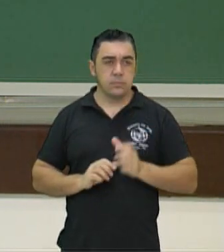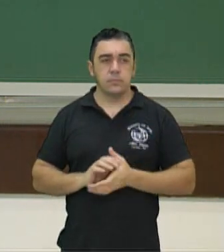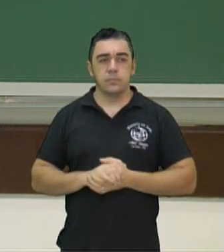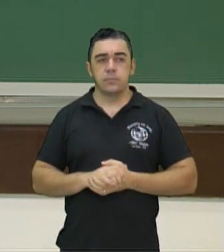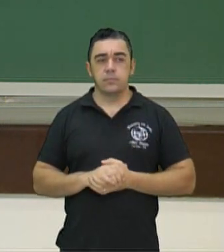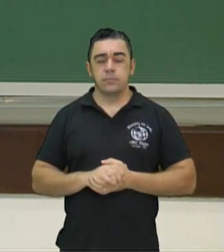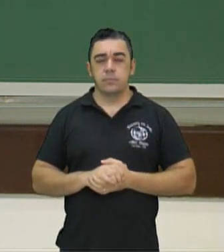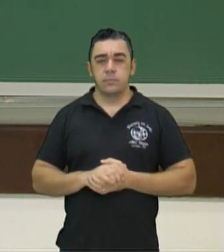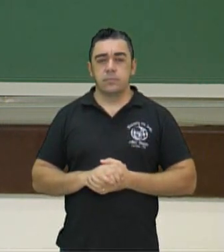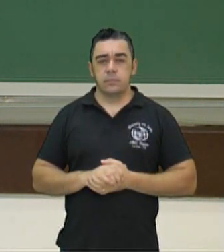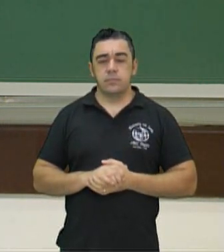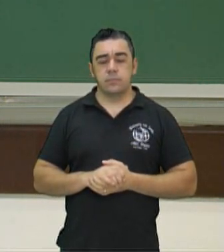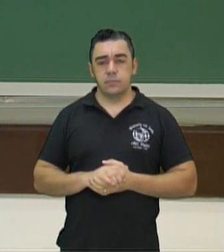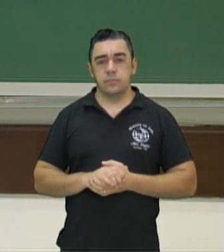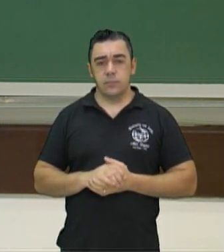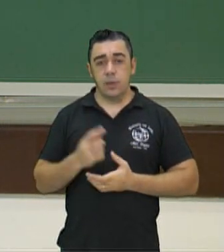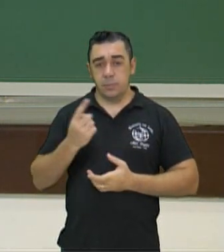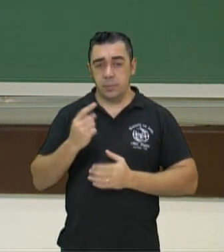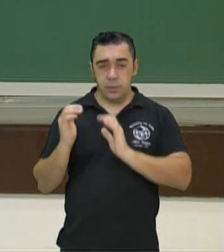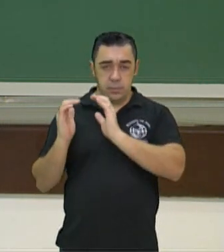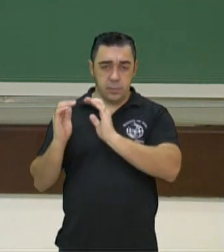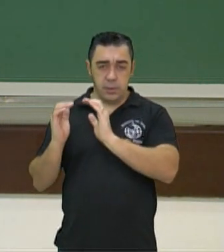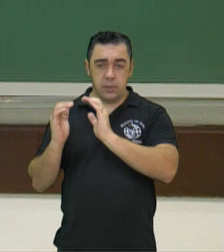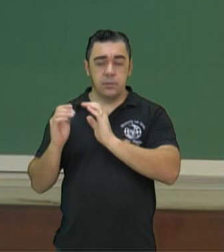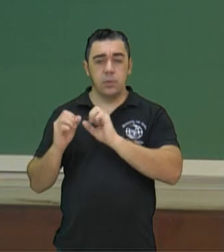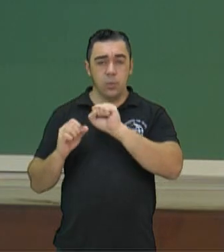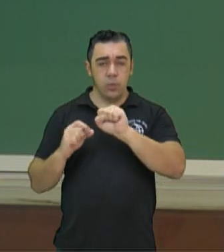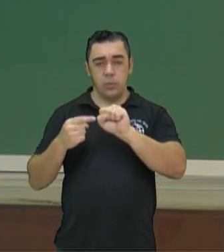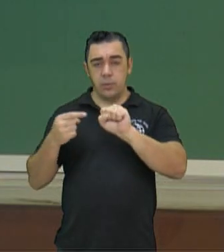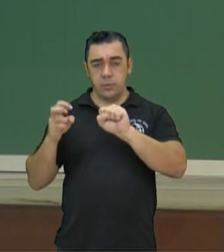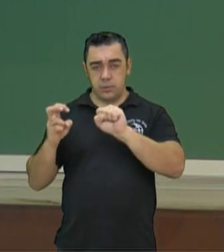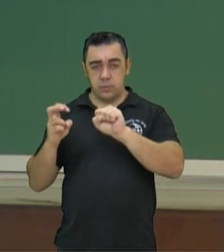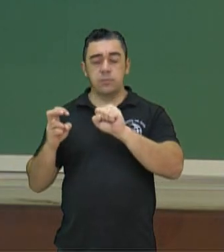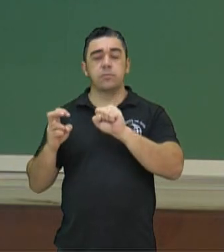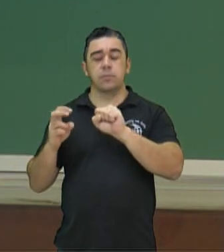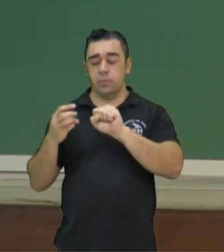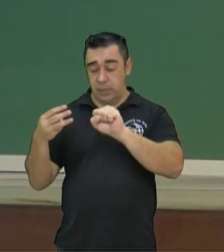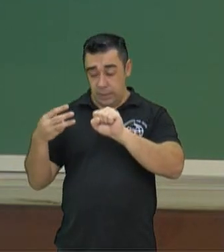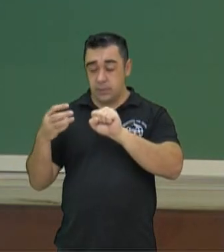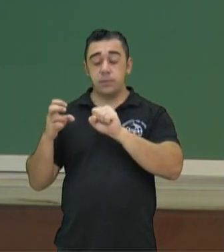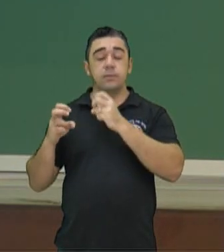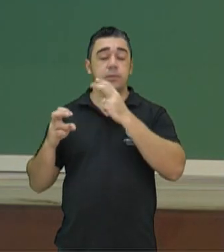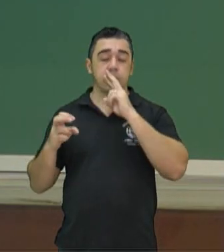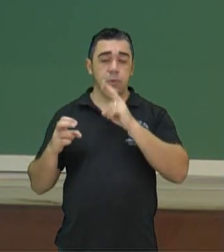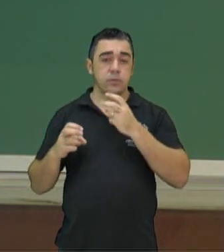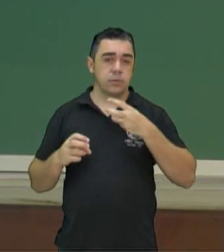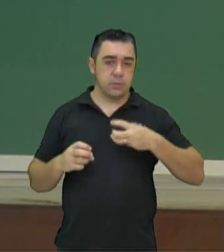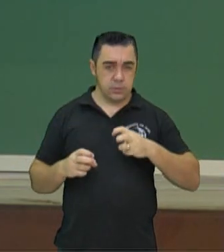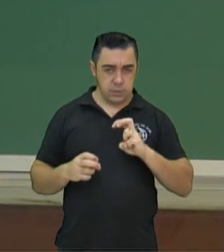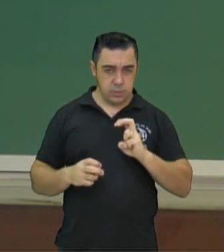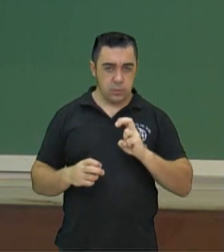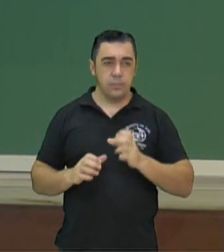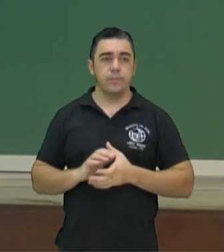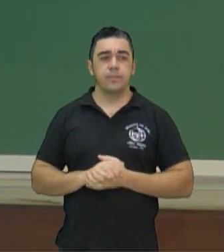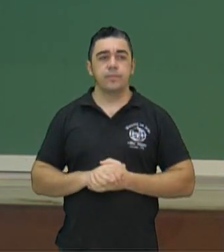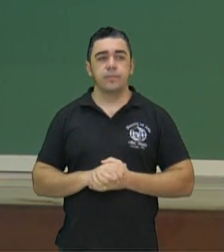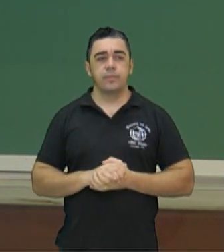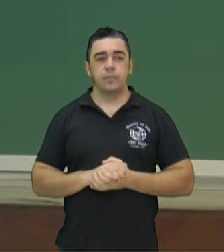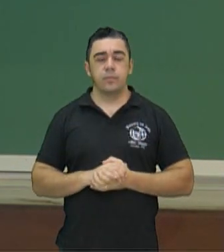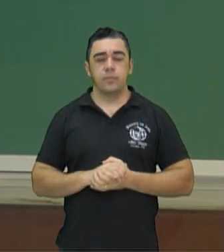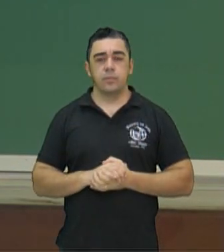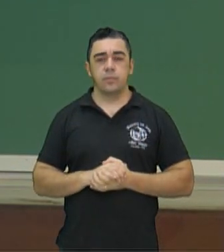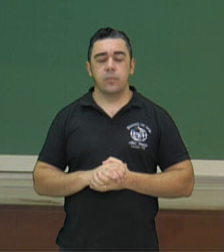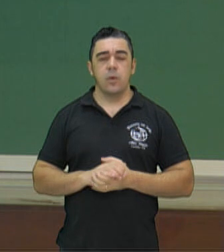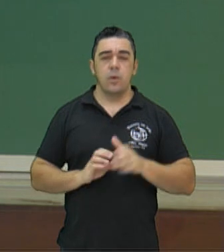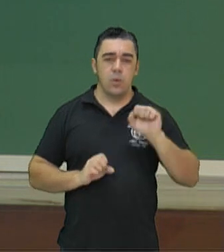em, primeiro resolvemos o que está entre parênteses, 8 menos 3 resulta em 5.